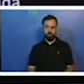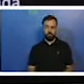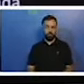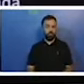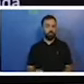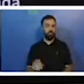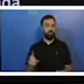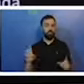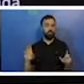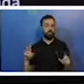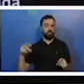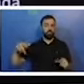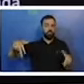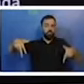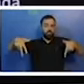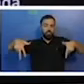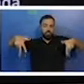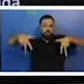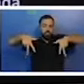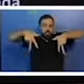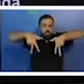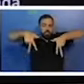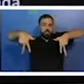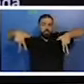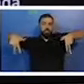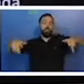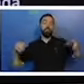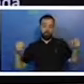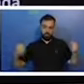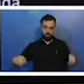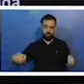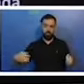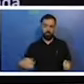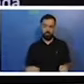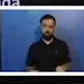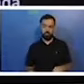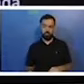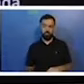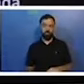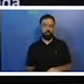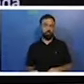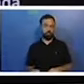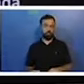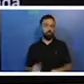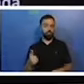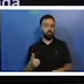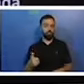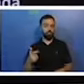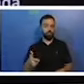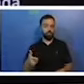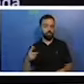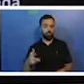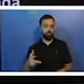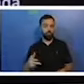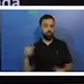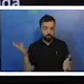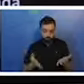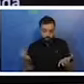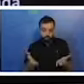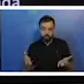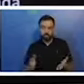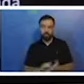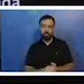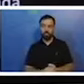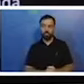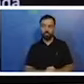mais pessoas se for mais pessoas você faz um círculo tá a gente vai contar um dois três e já solta o bastão eu